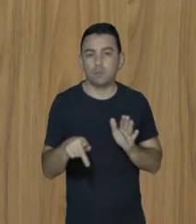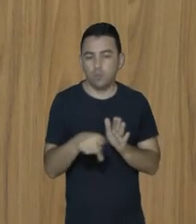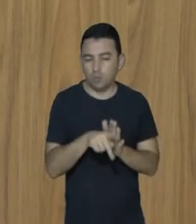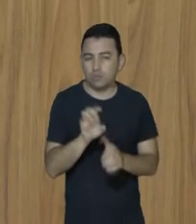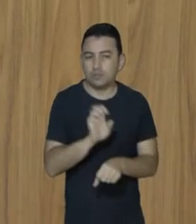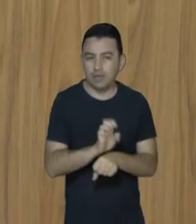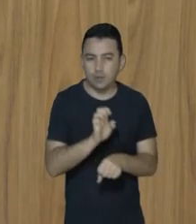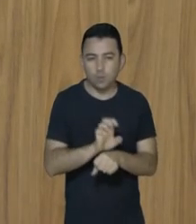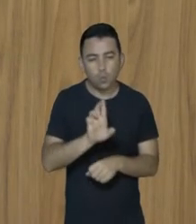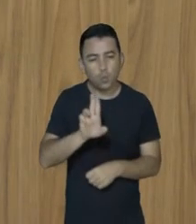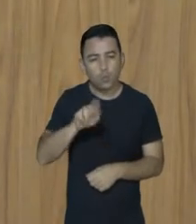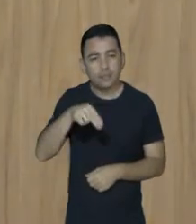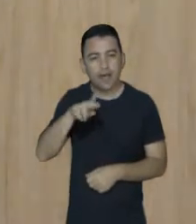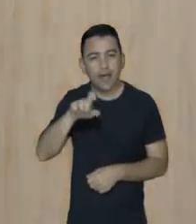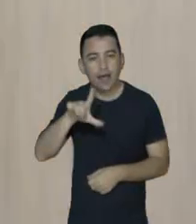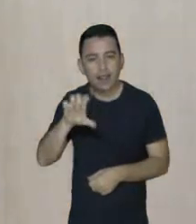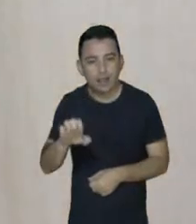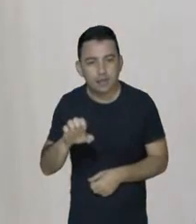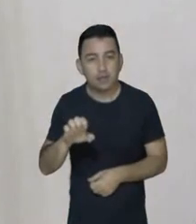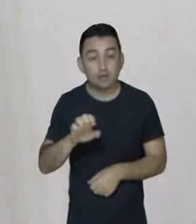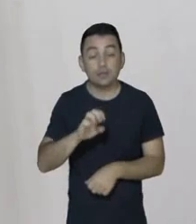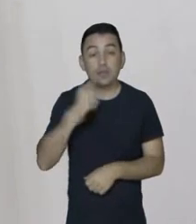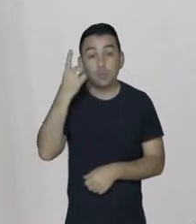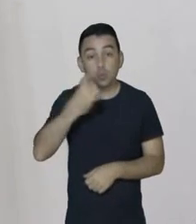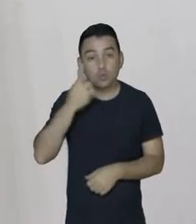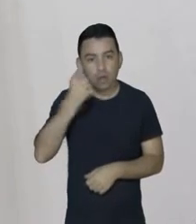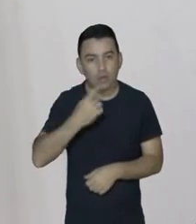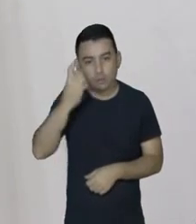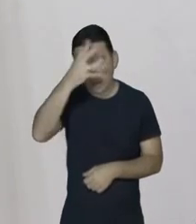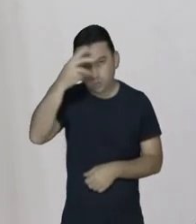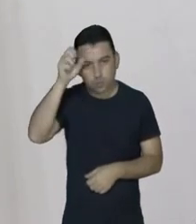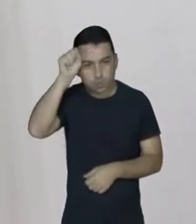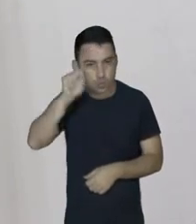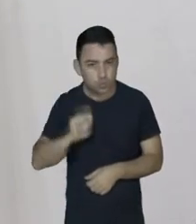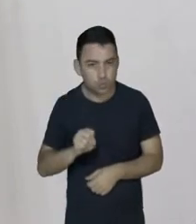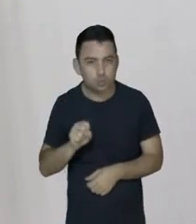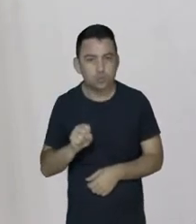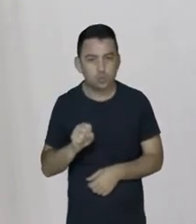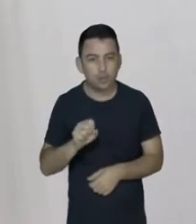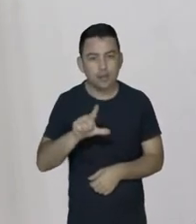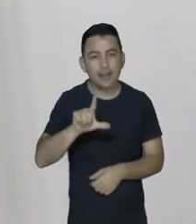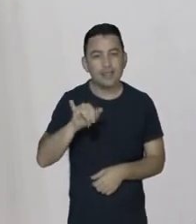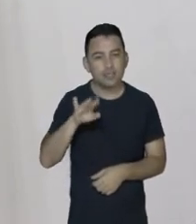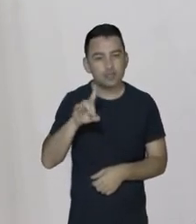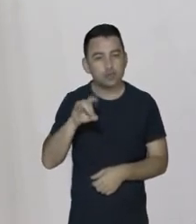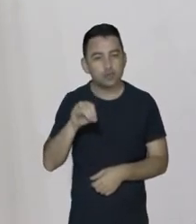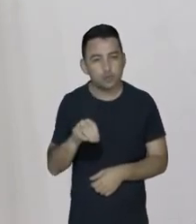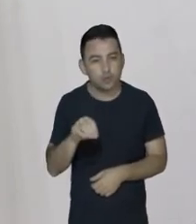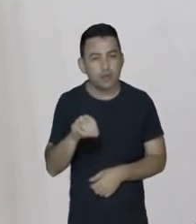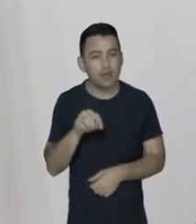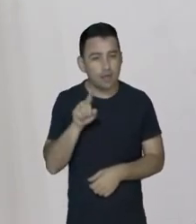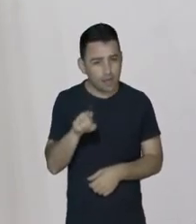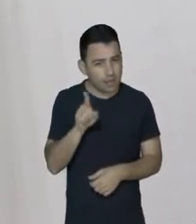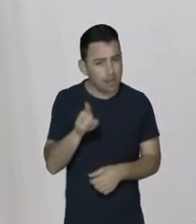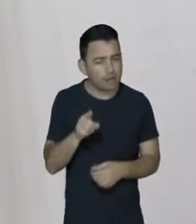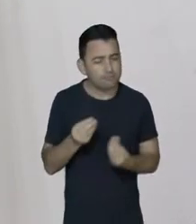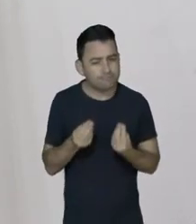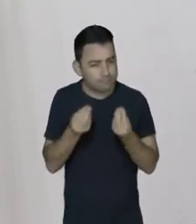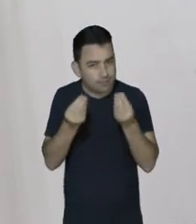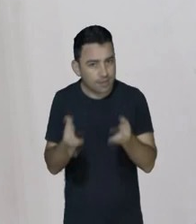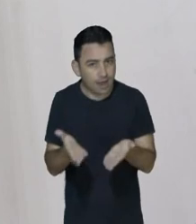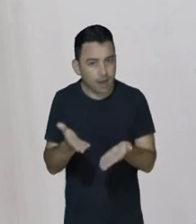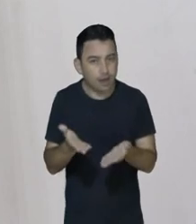a UNALE, deputado estadual do Mato Grosso do Sul, Lídio Lopes, para proceder com a entrega do